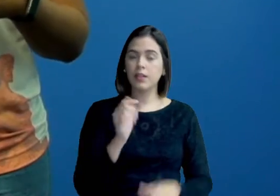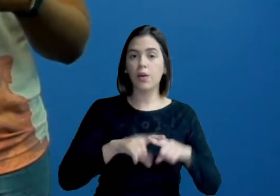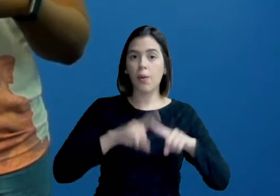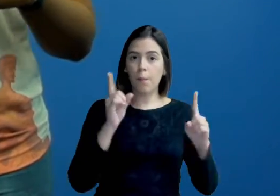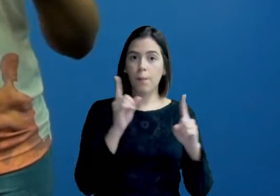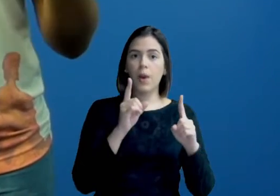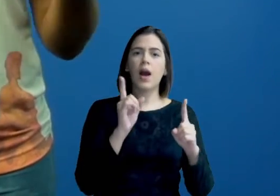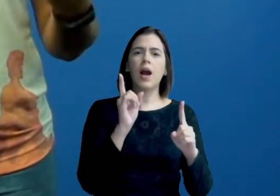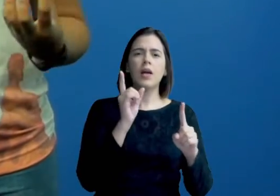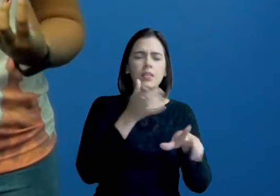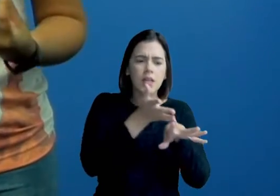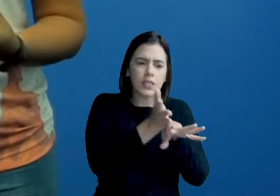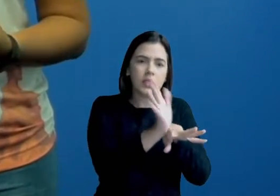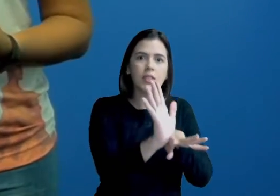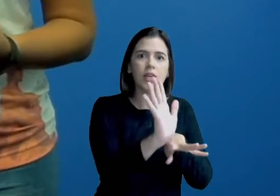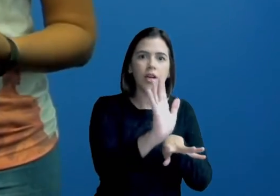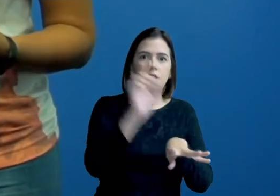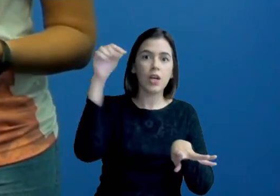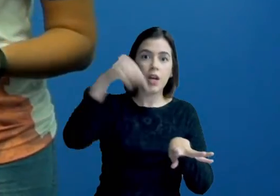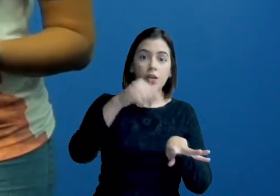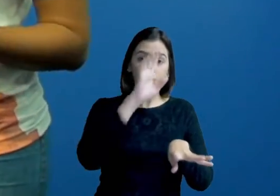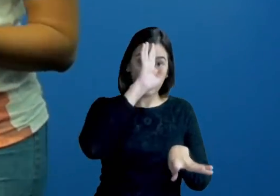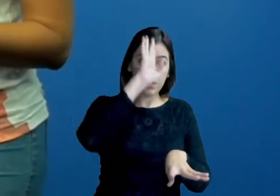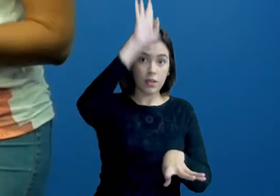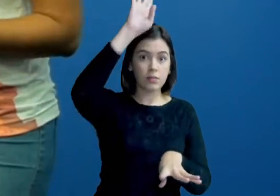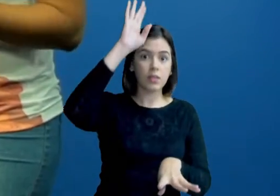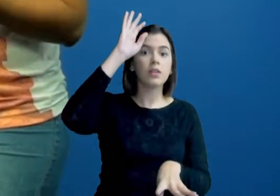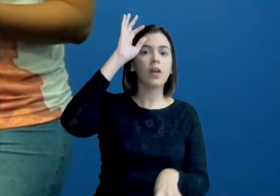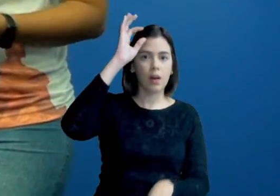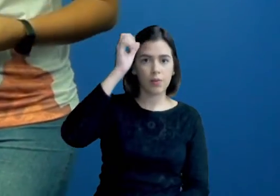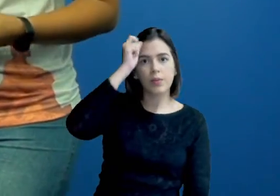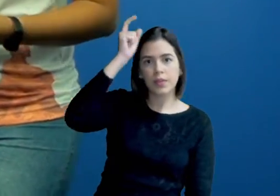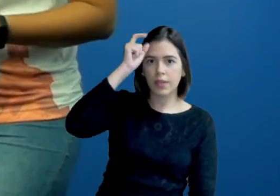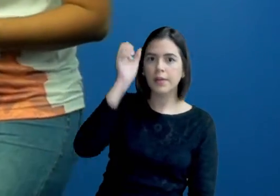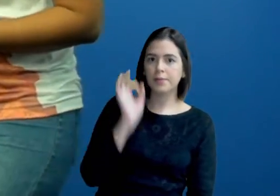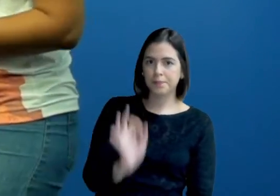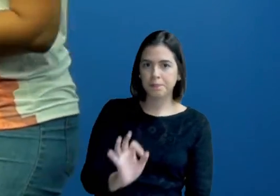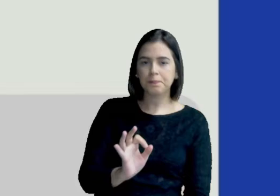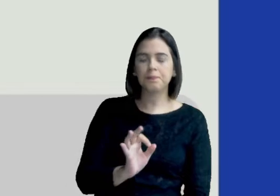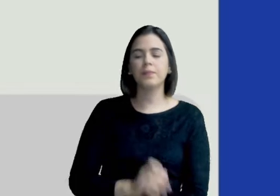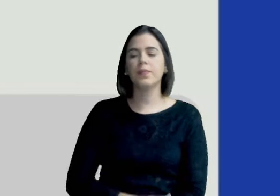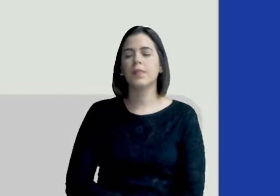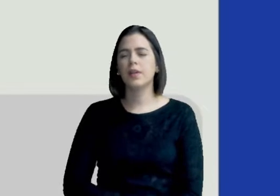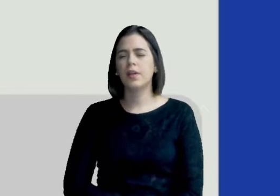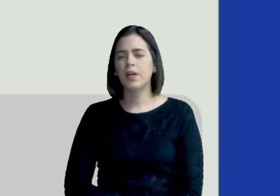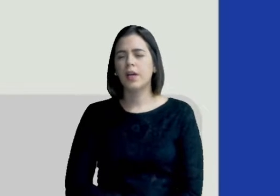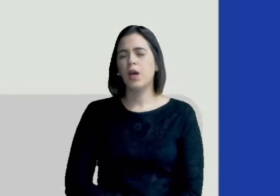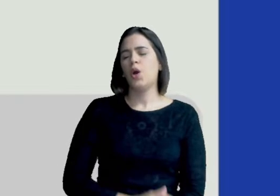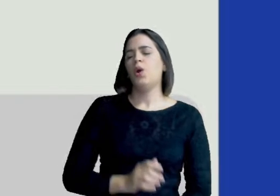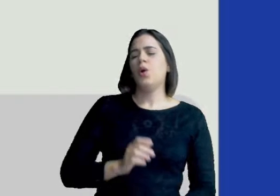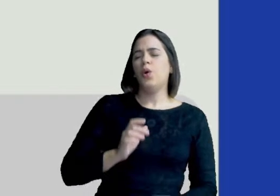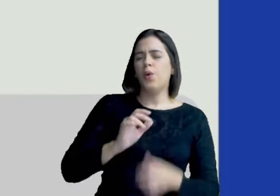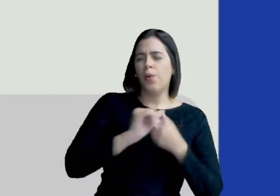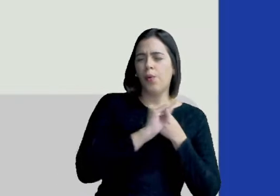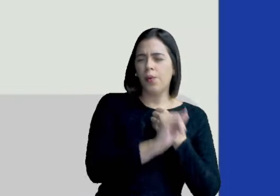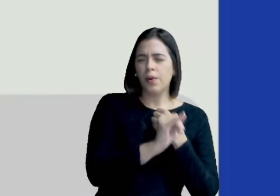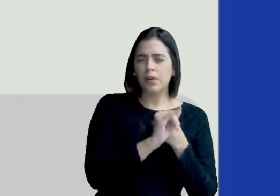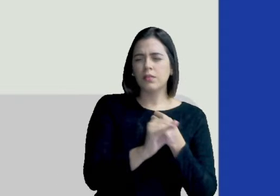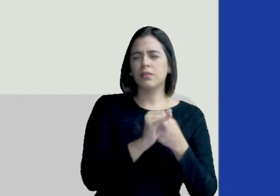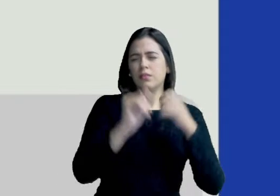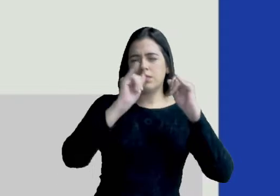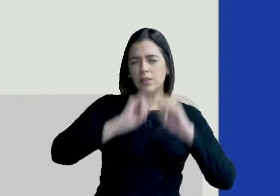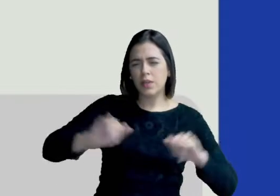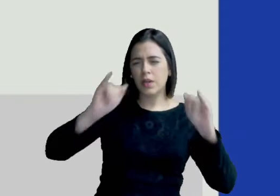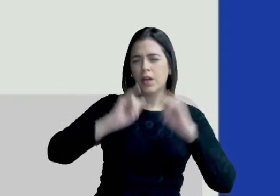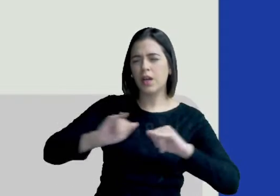eixo é a ideia central, tá bom? É importante salientar isso. El género de la crónica